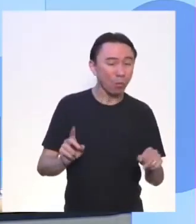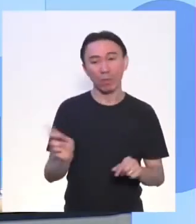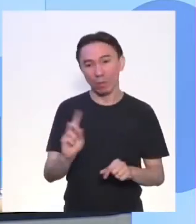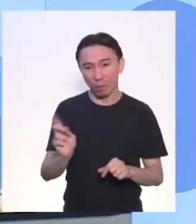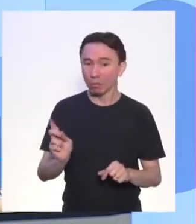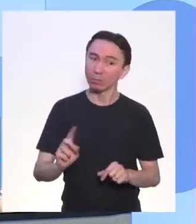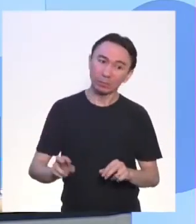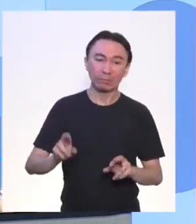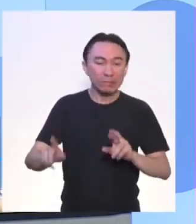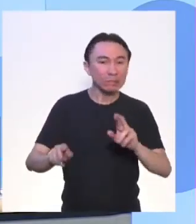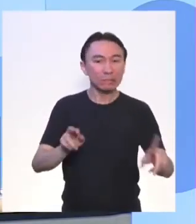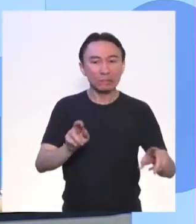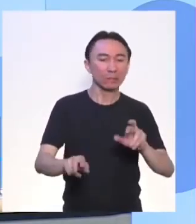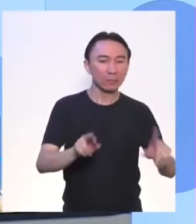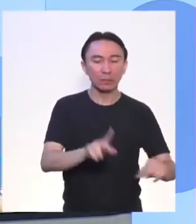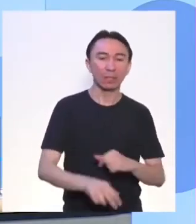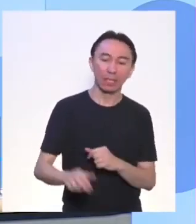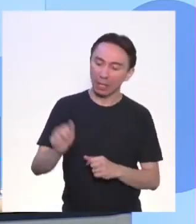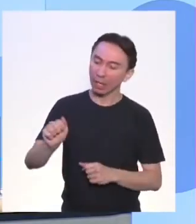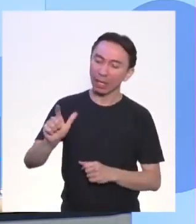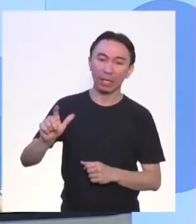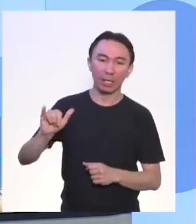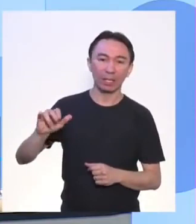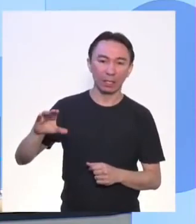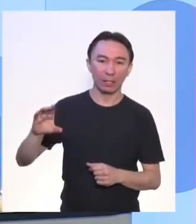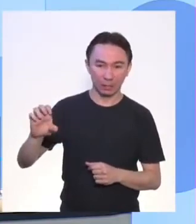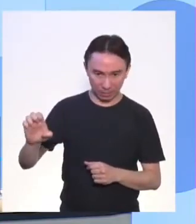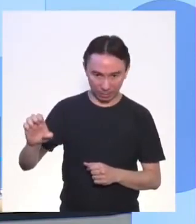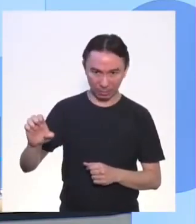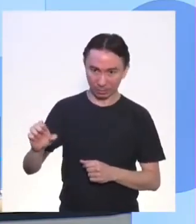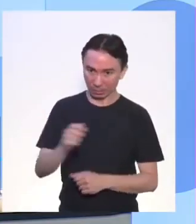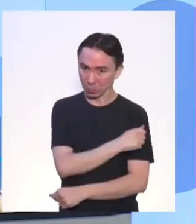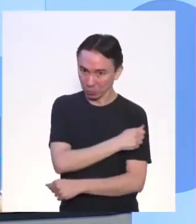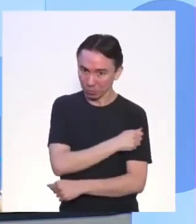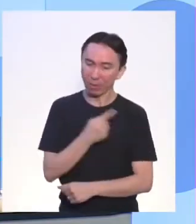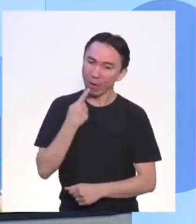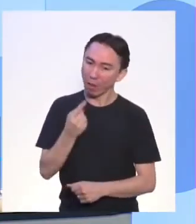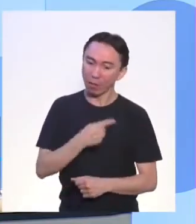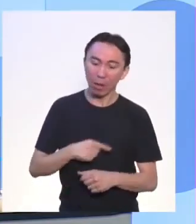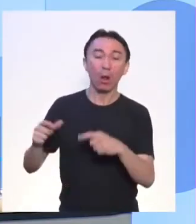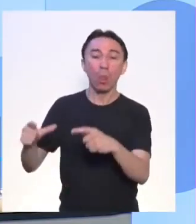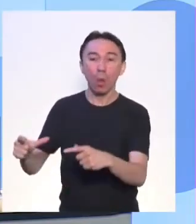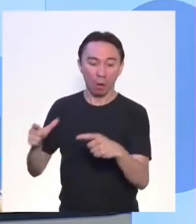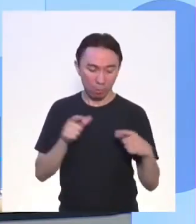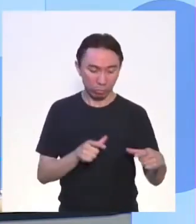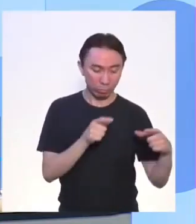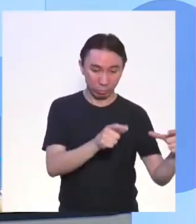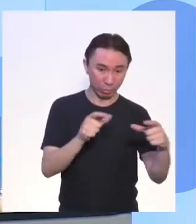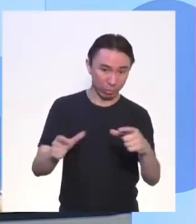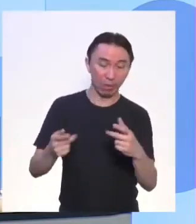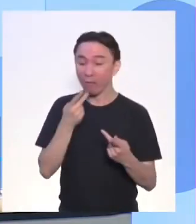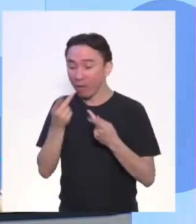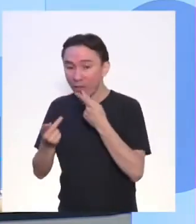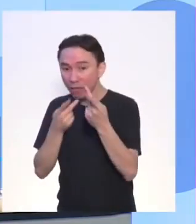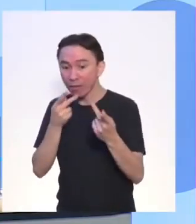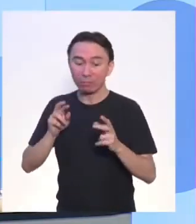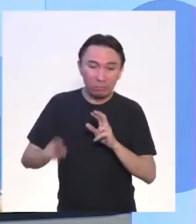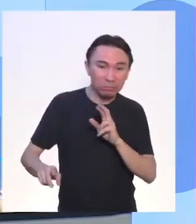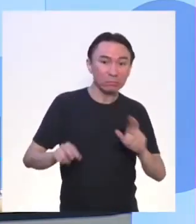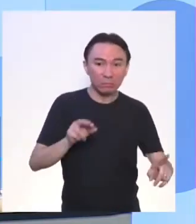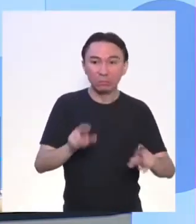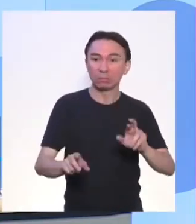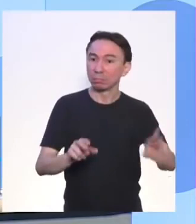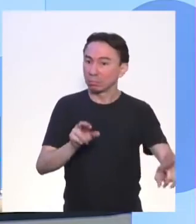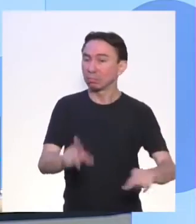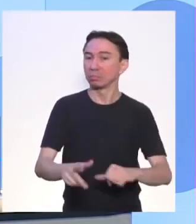Ana Alicia, da Pro Cláudia, diz que não, cada lugar fala diferente. A Evelyn, do Pro